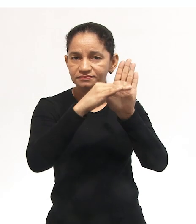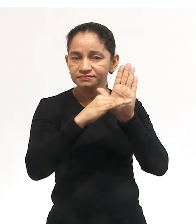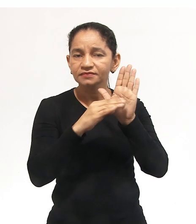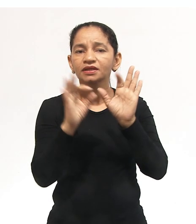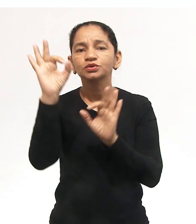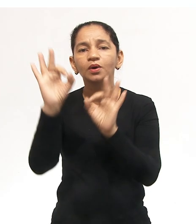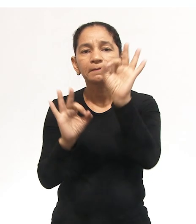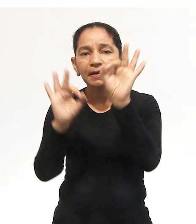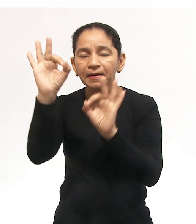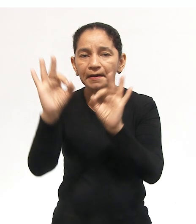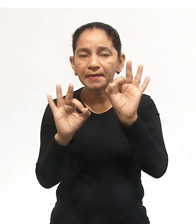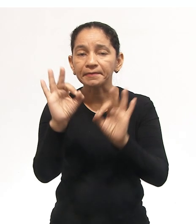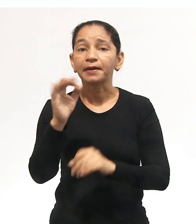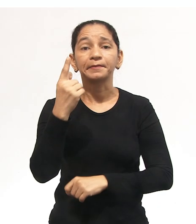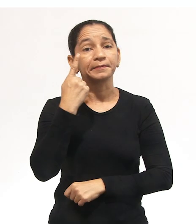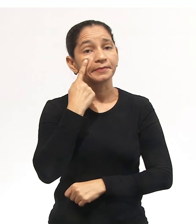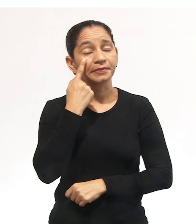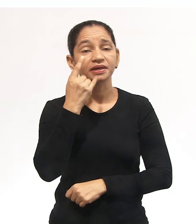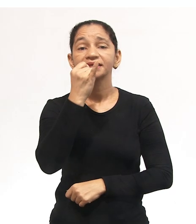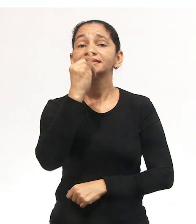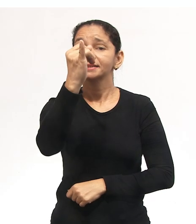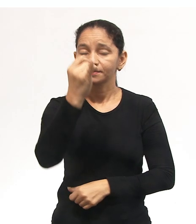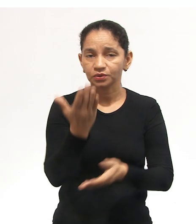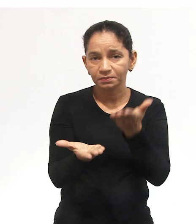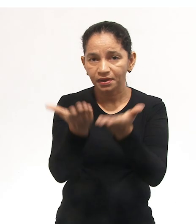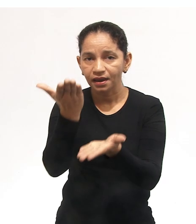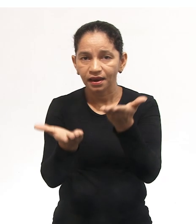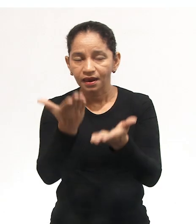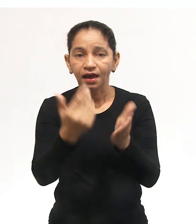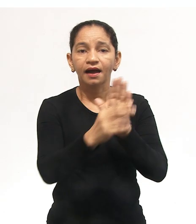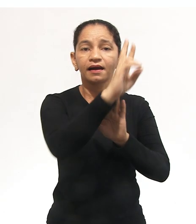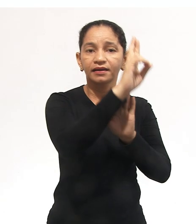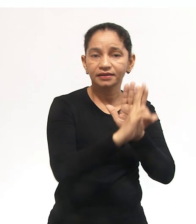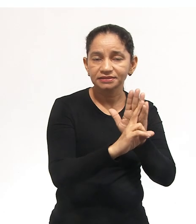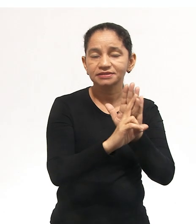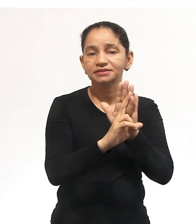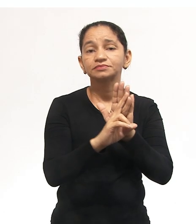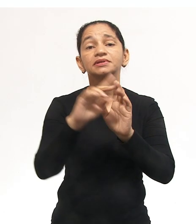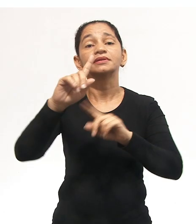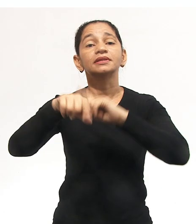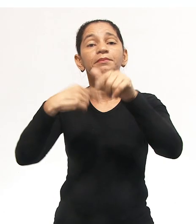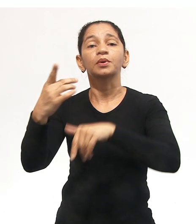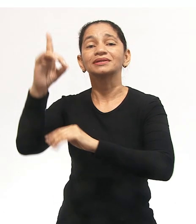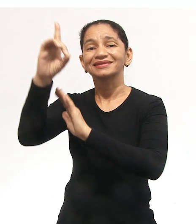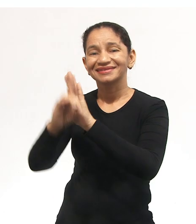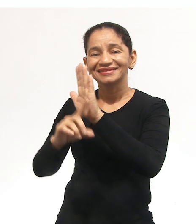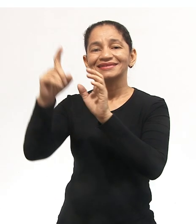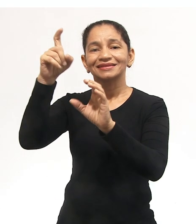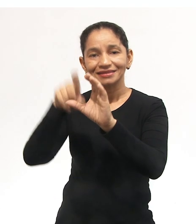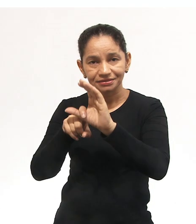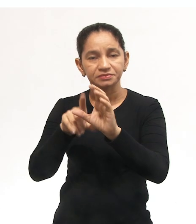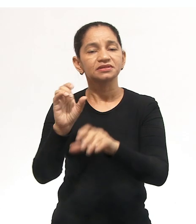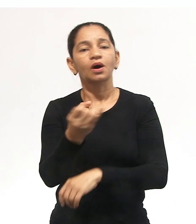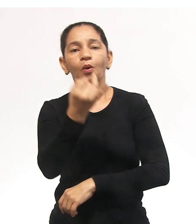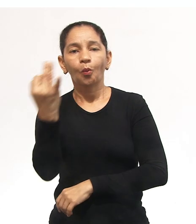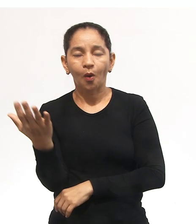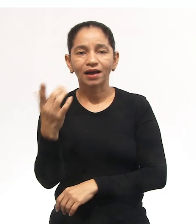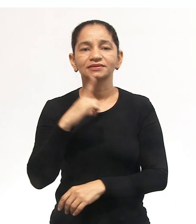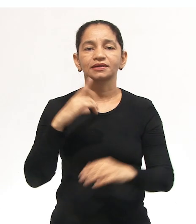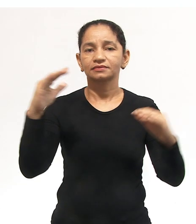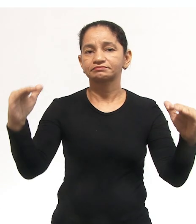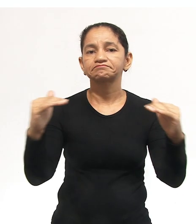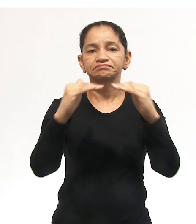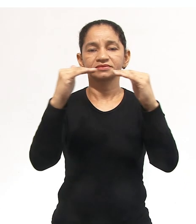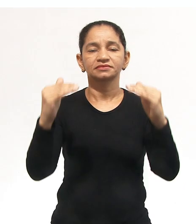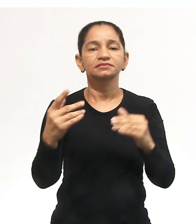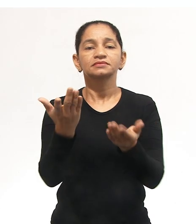sua elaboração. Tratar do equilíbrio das receitas e despesas, os critérios para limitação de empenho, eu já vou falar um pouquinho